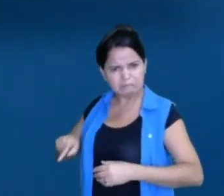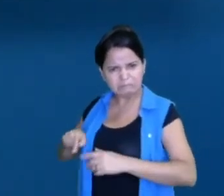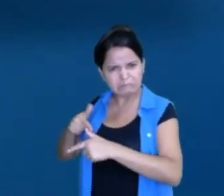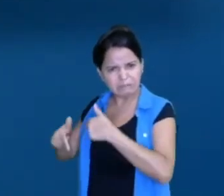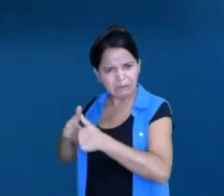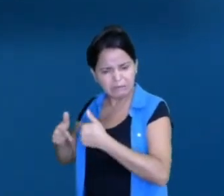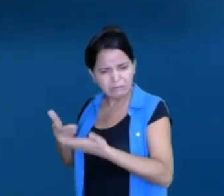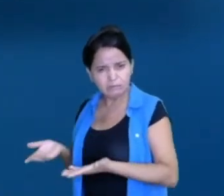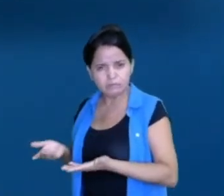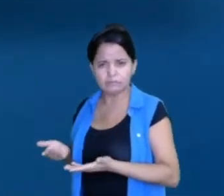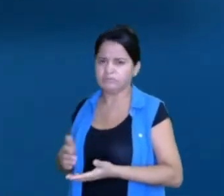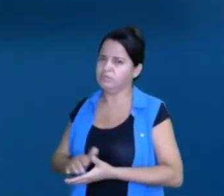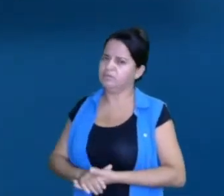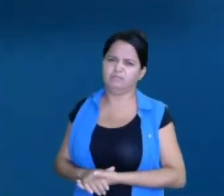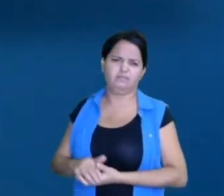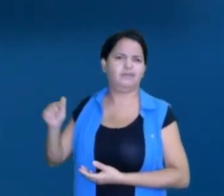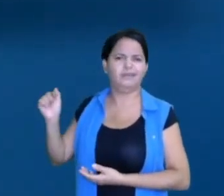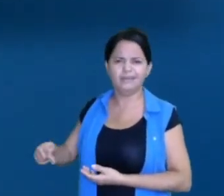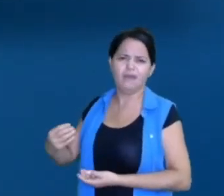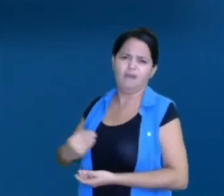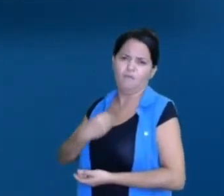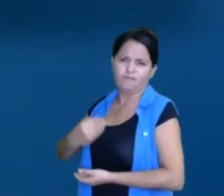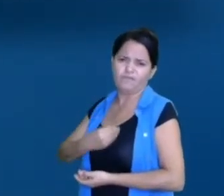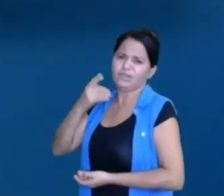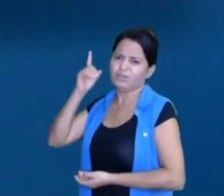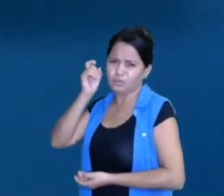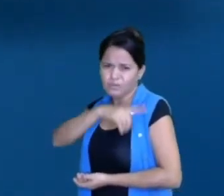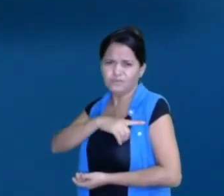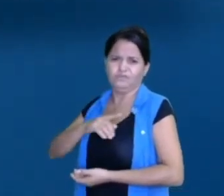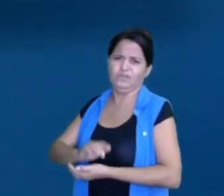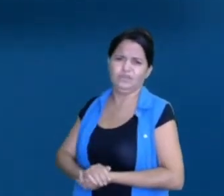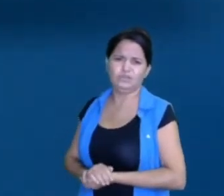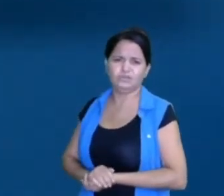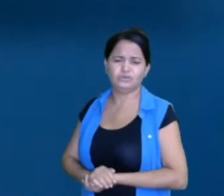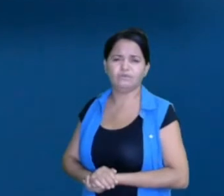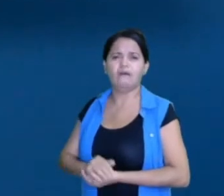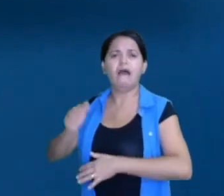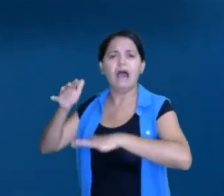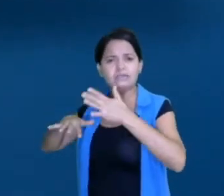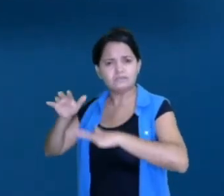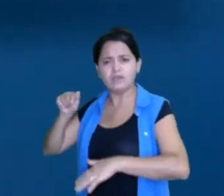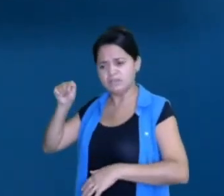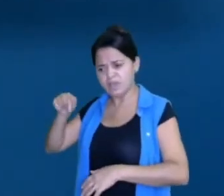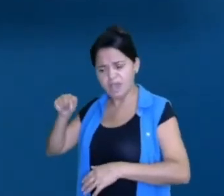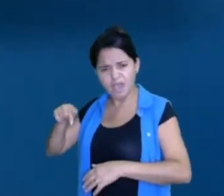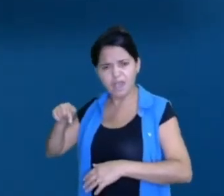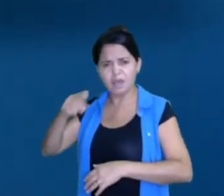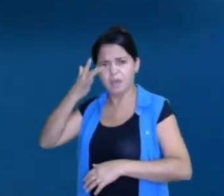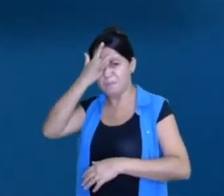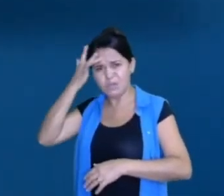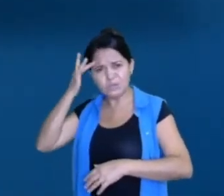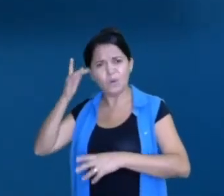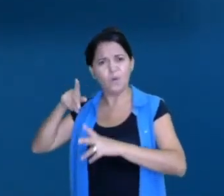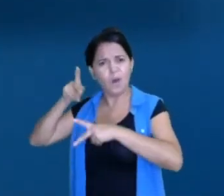complexa, que muitas vezes moravam na própria fábrica. Imagina, terminava um turno, encostava